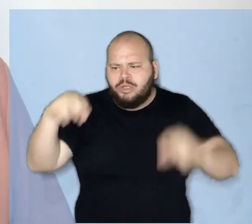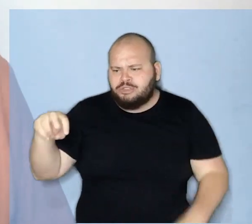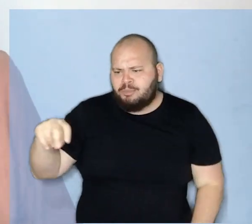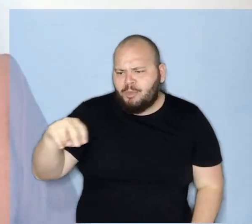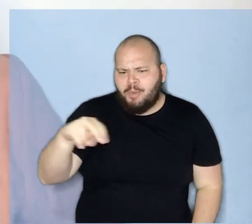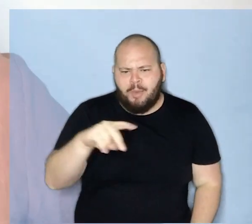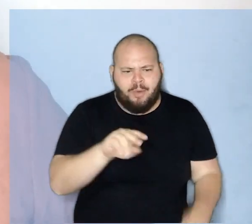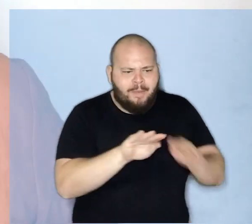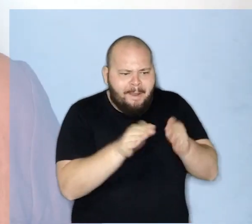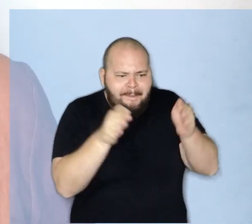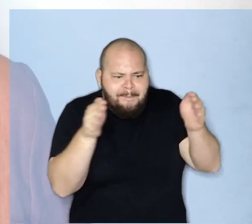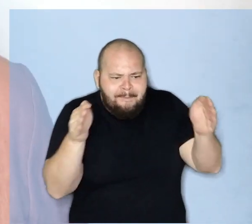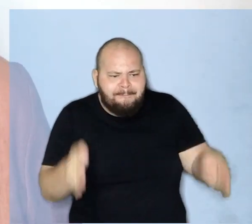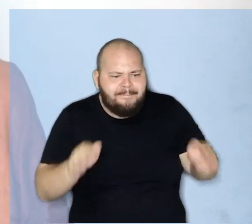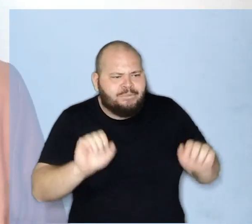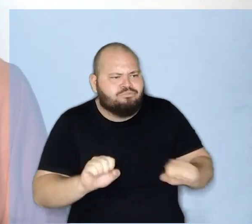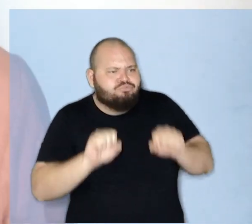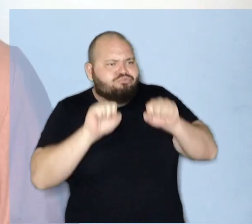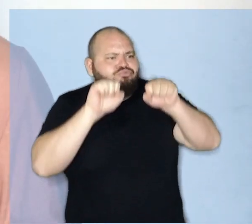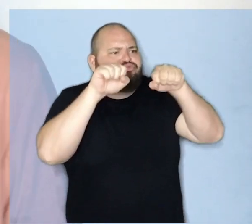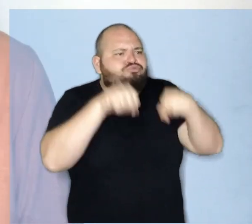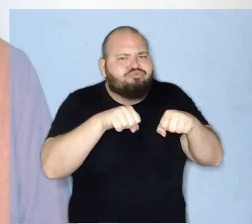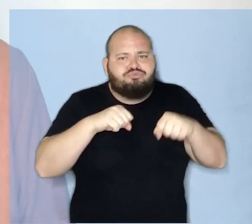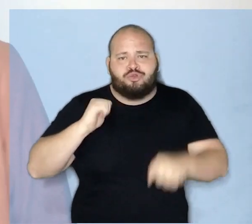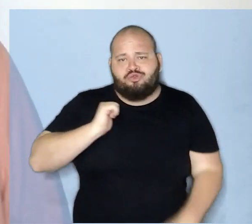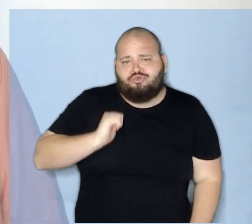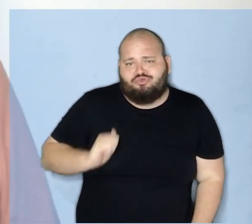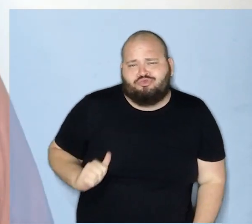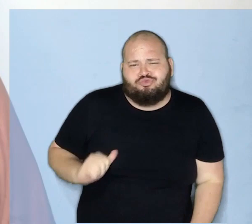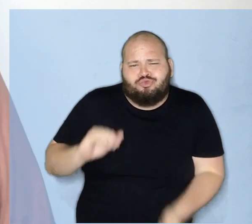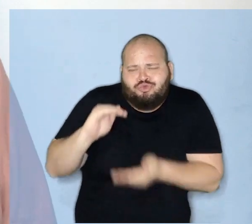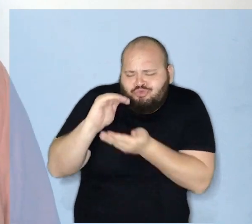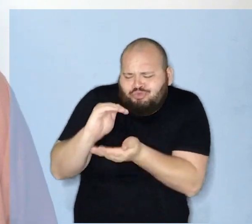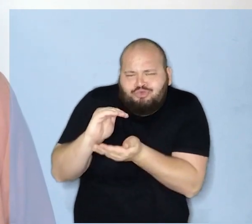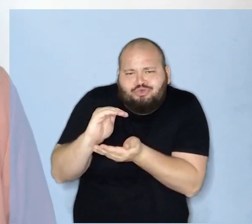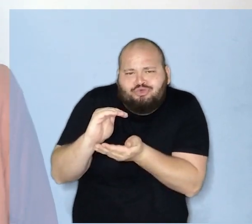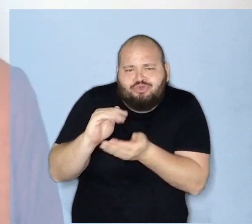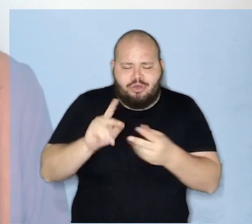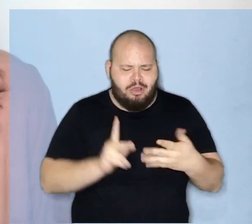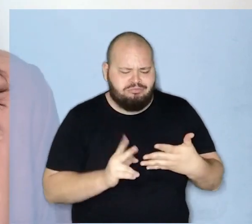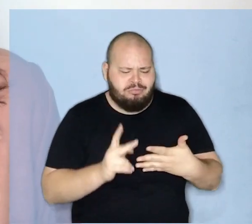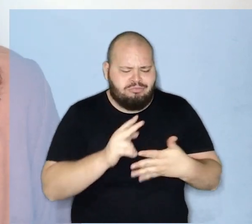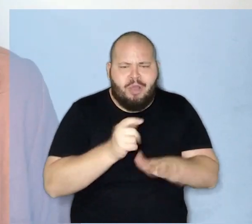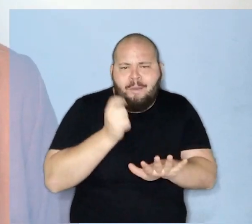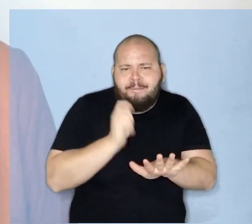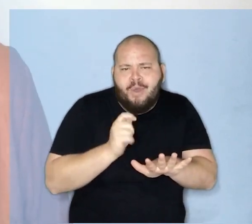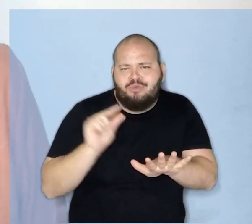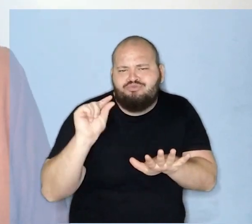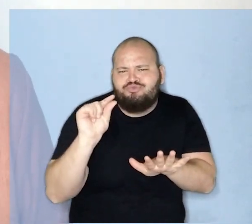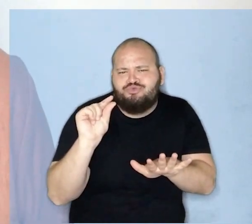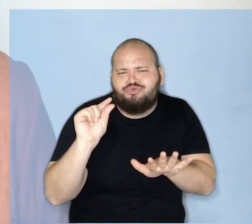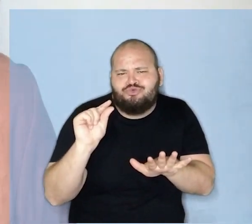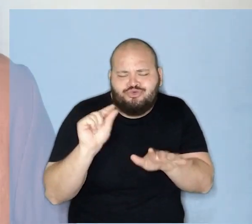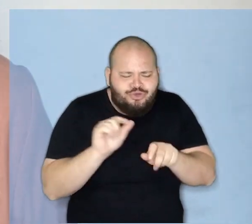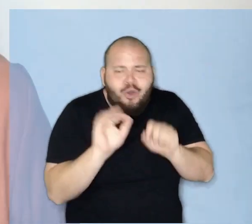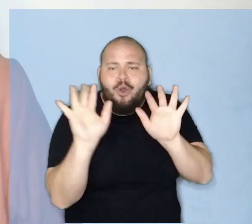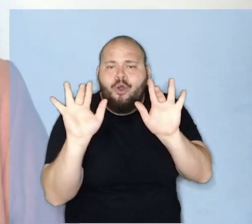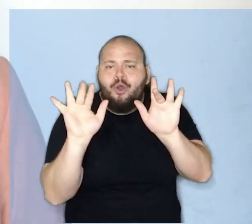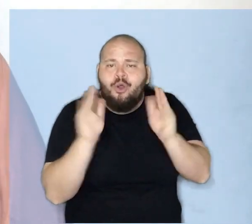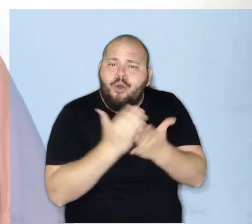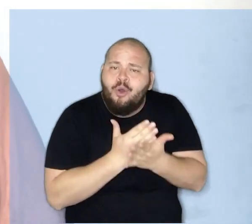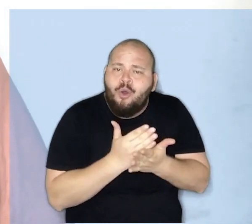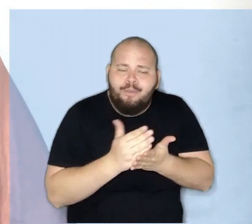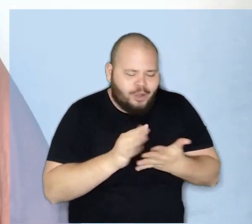cima da mesa, abriram suas bolsinhas, tiraram suas ferramentas pequenininhas e com seus dedos jeitosinhos começaram